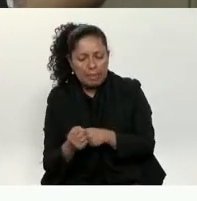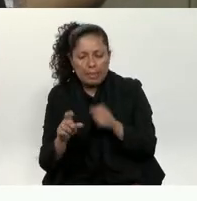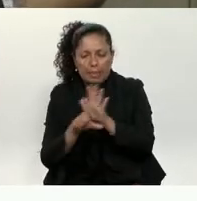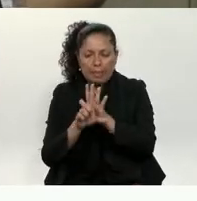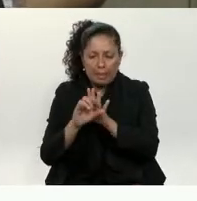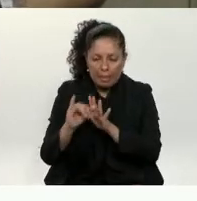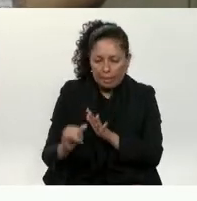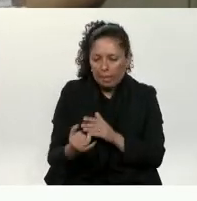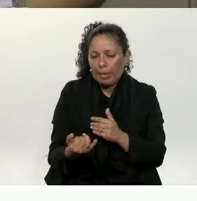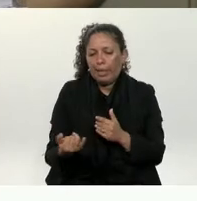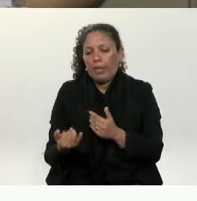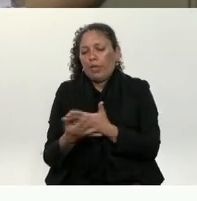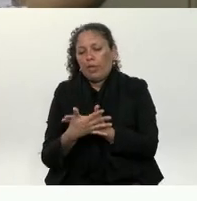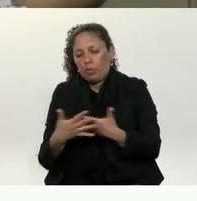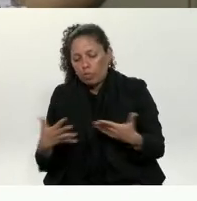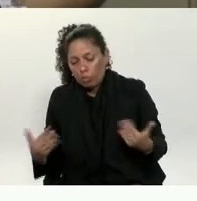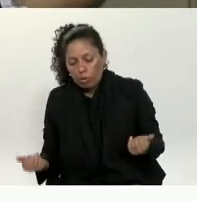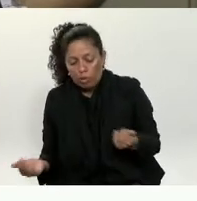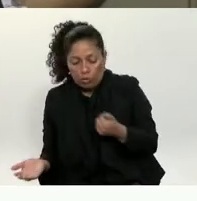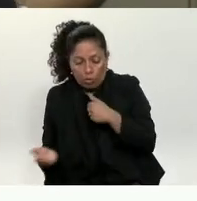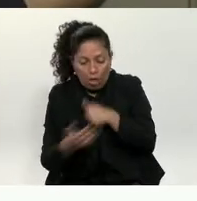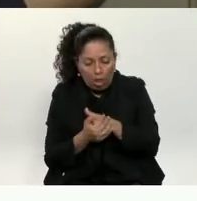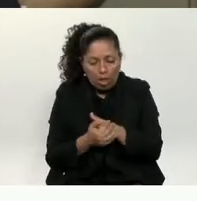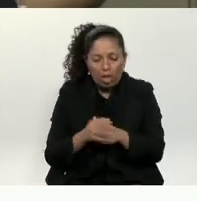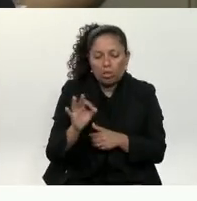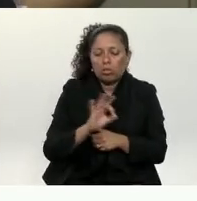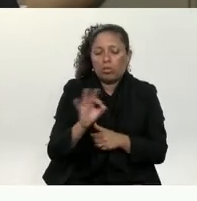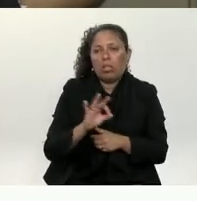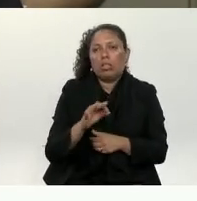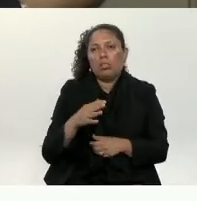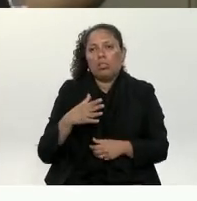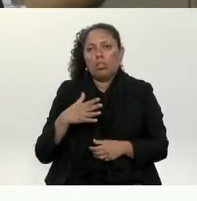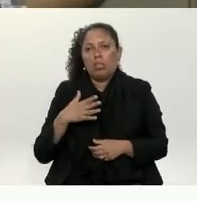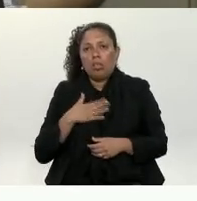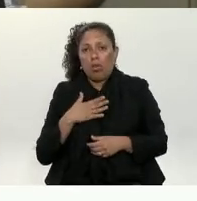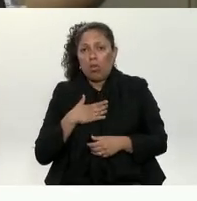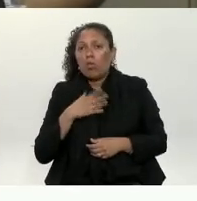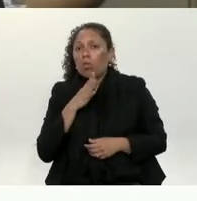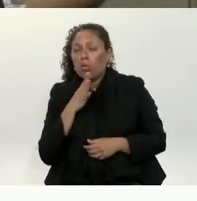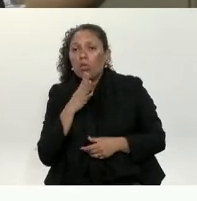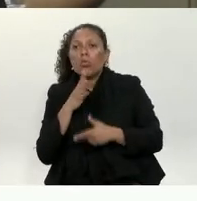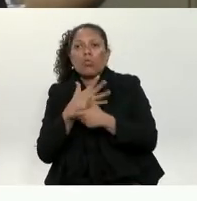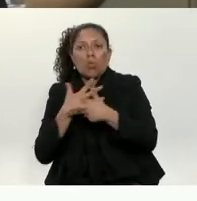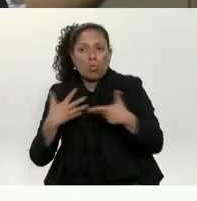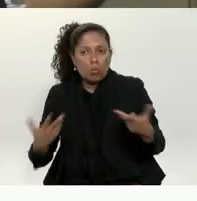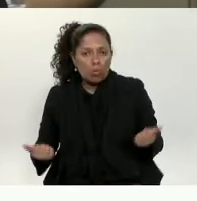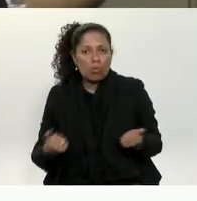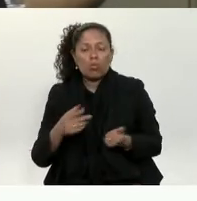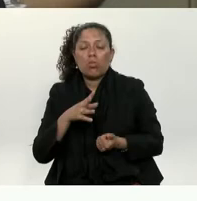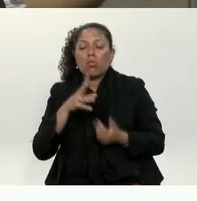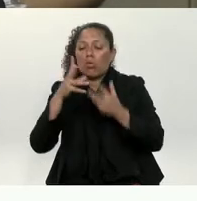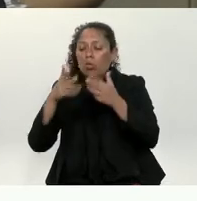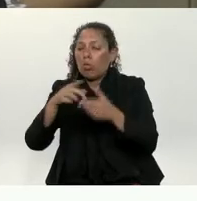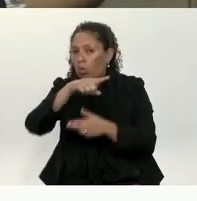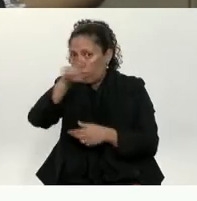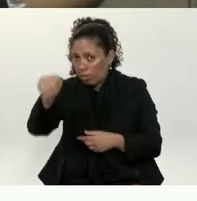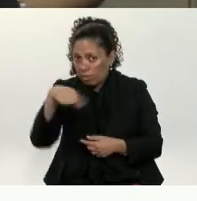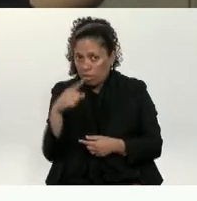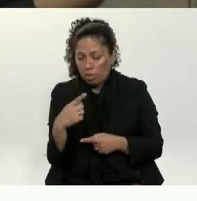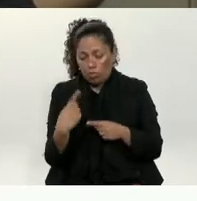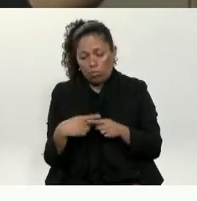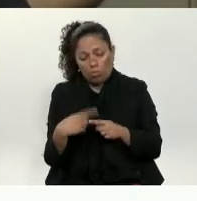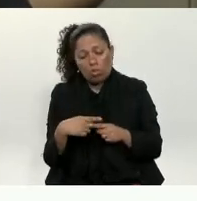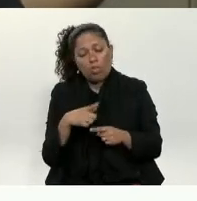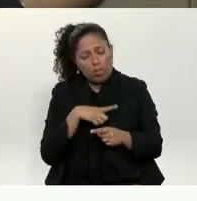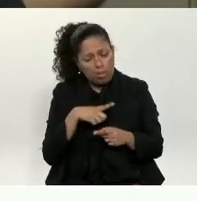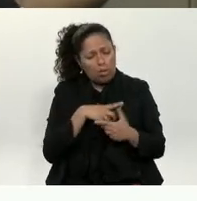né? Existem algumas questões que eu tomo ciência no mesmo momento em que vossas excelências, né? Porque guardado